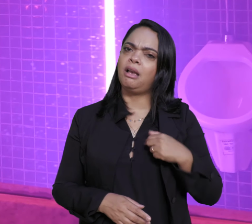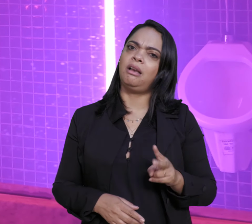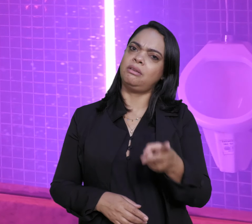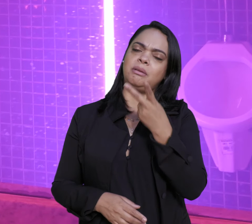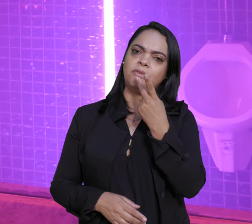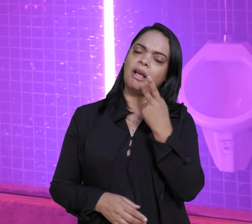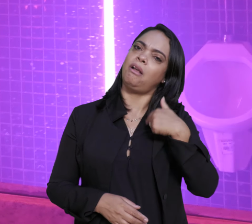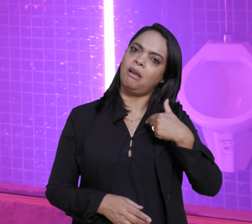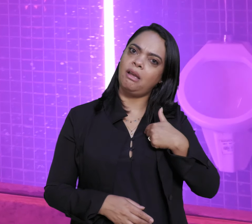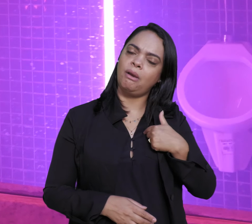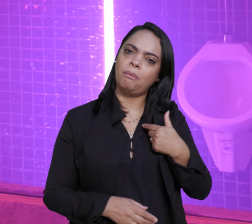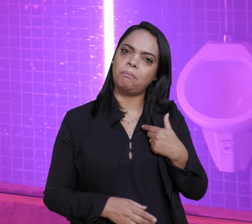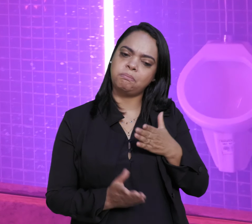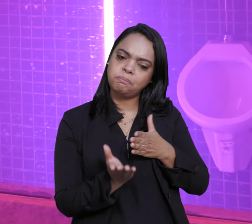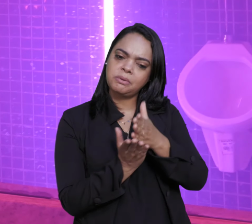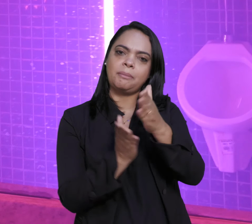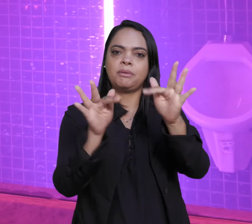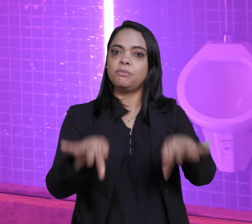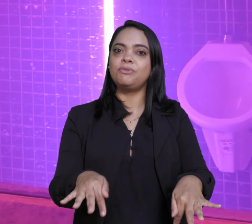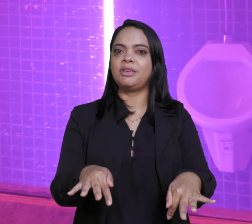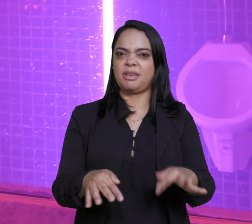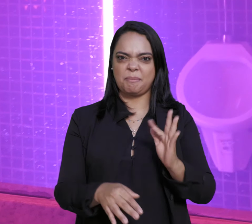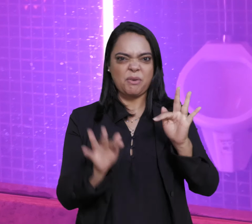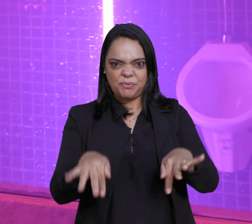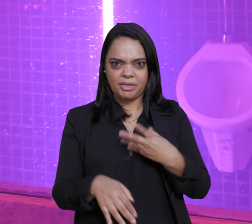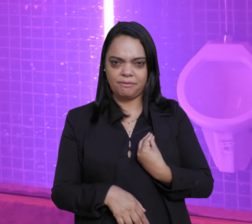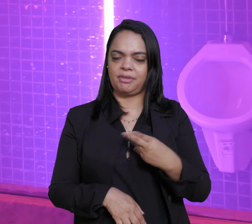eu sempre falo, agora eu estou caminhando para o fim, mas não o fim da vida.